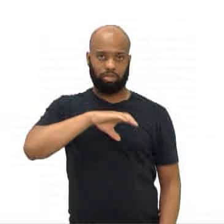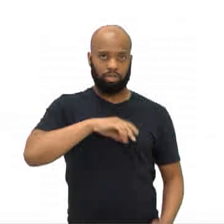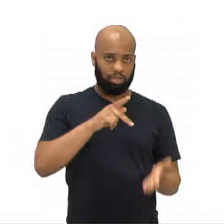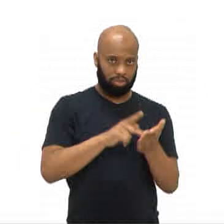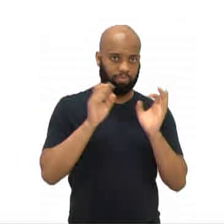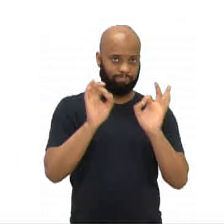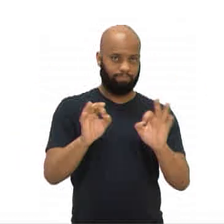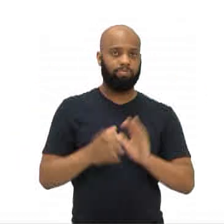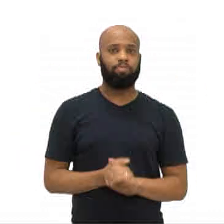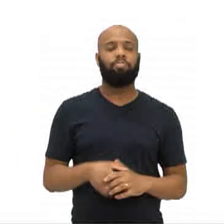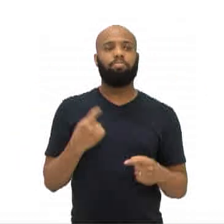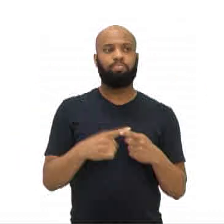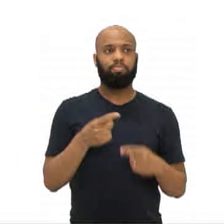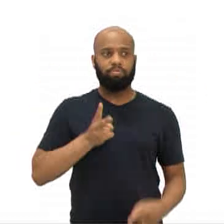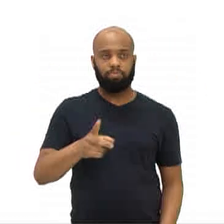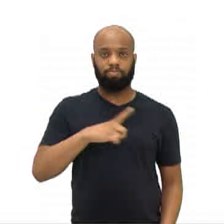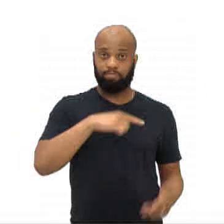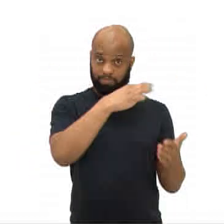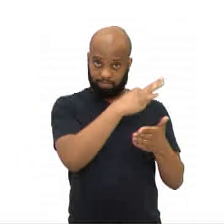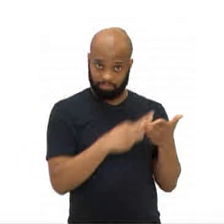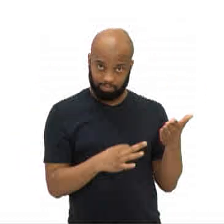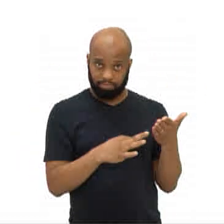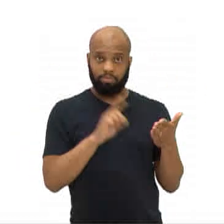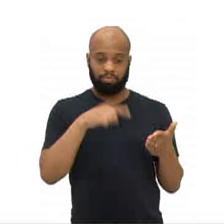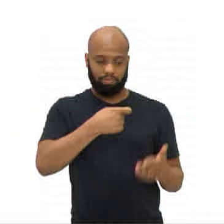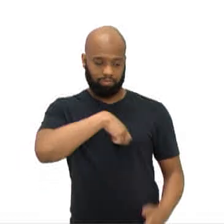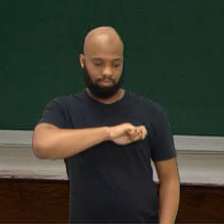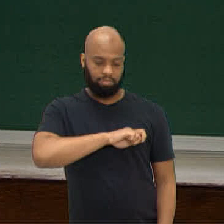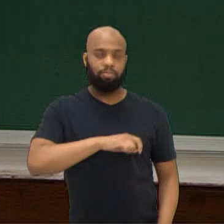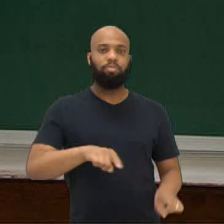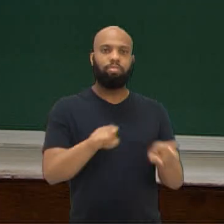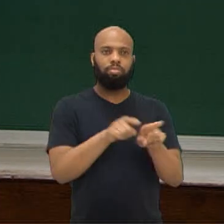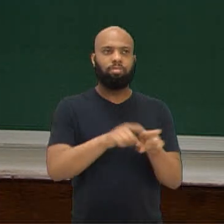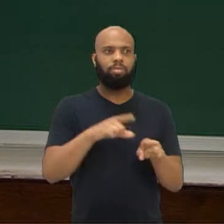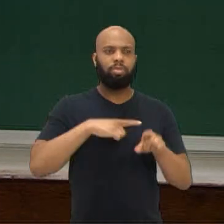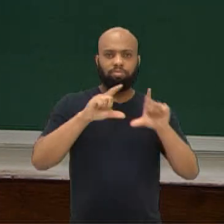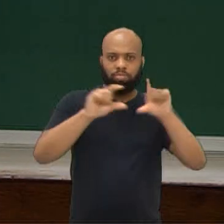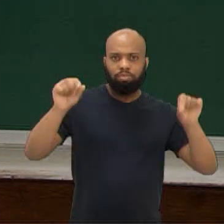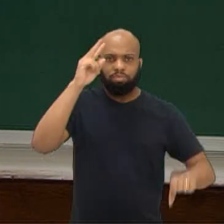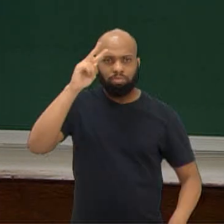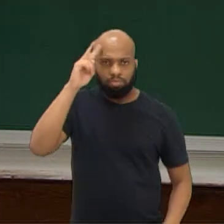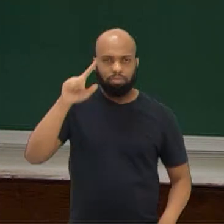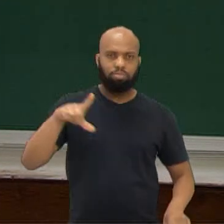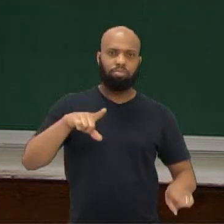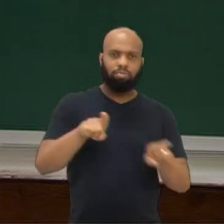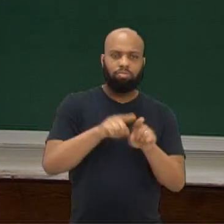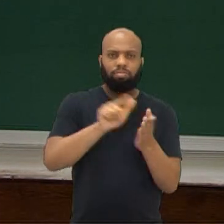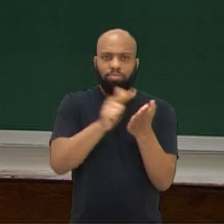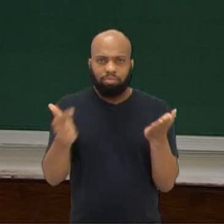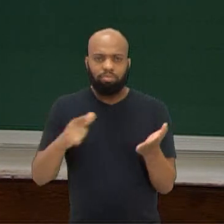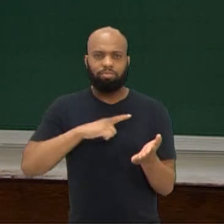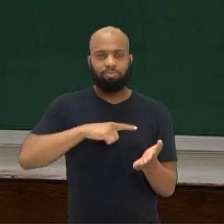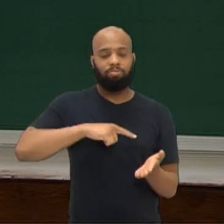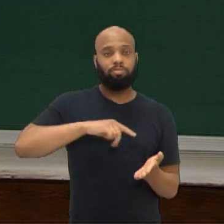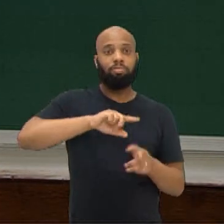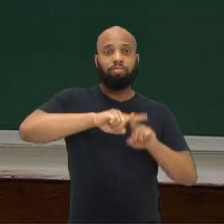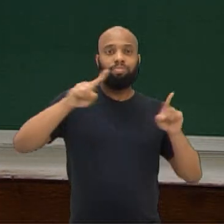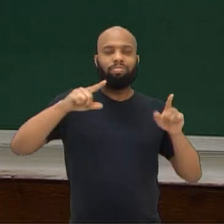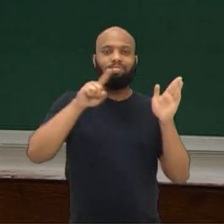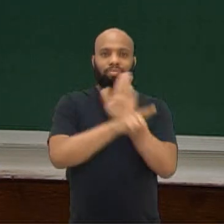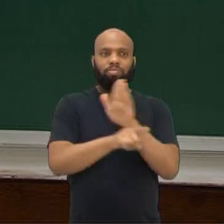mesmo. Então, nós temos sempre os textos, histórias em quadrinhos, reportagens e etc., mas